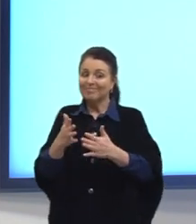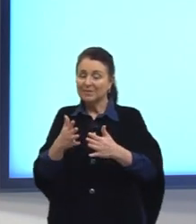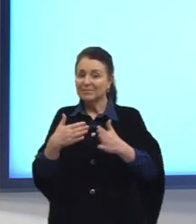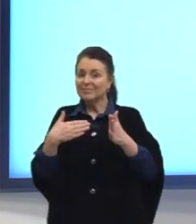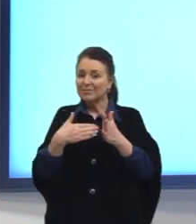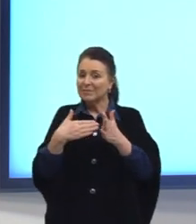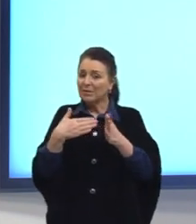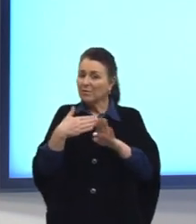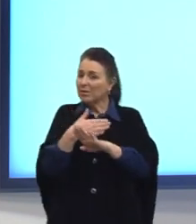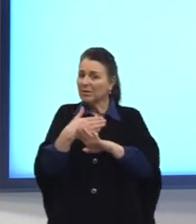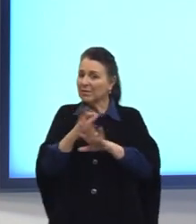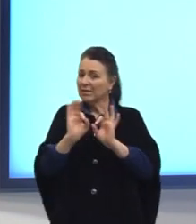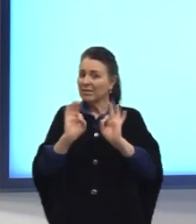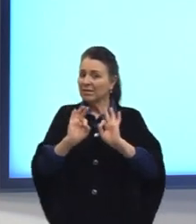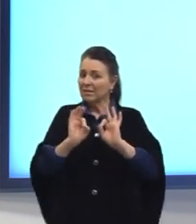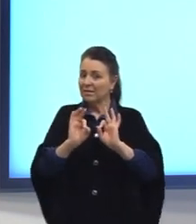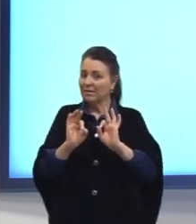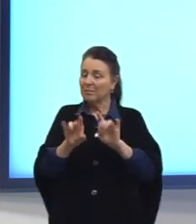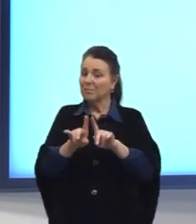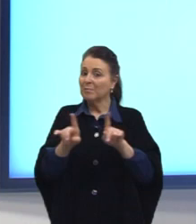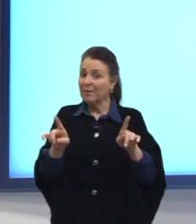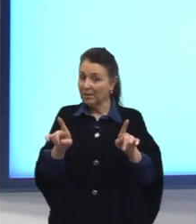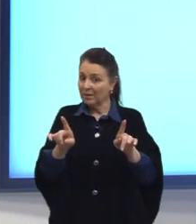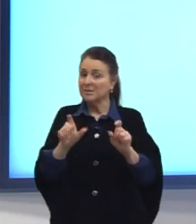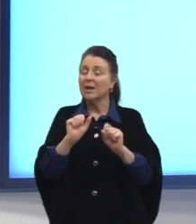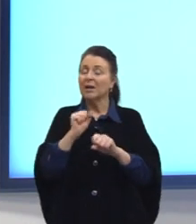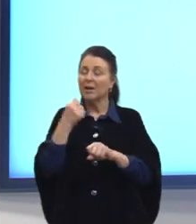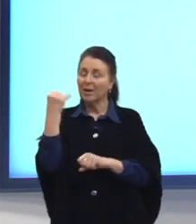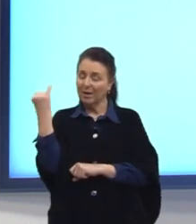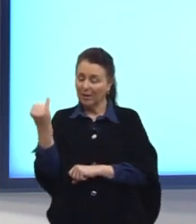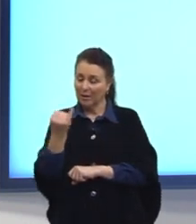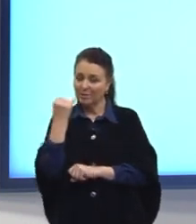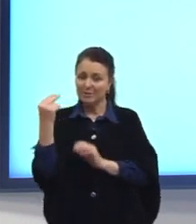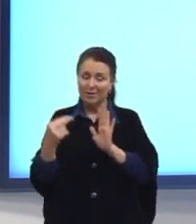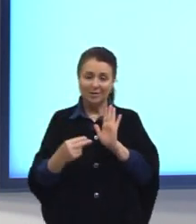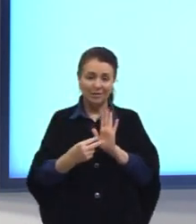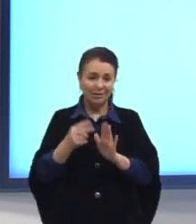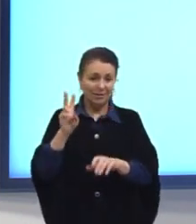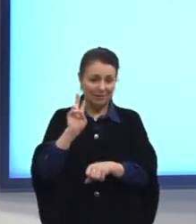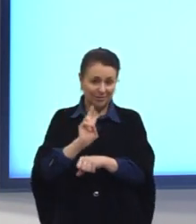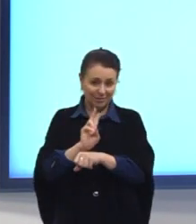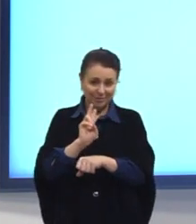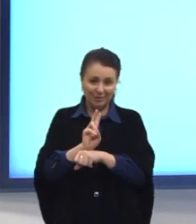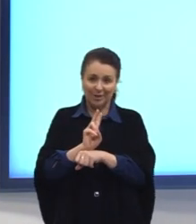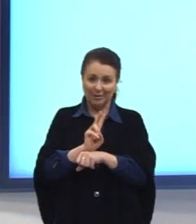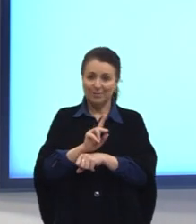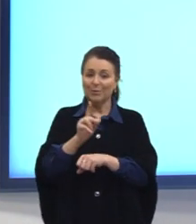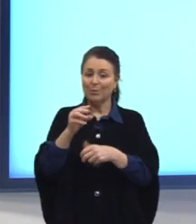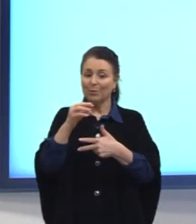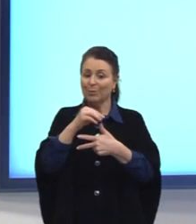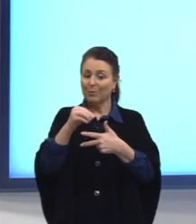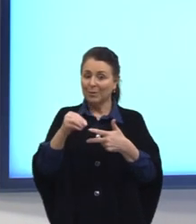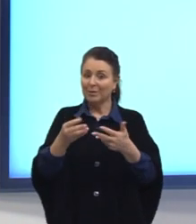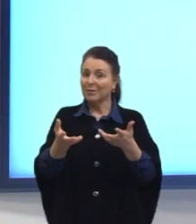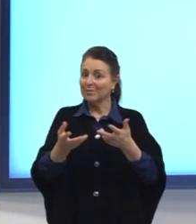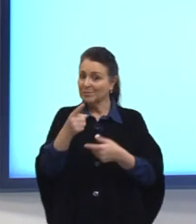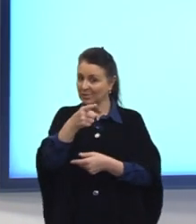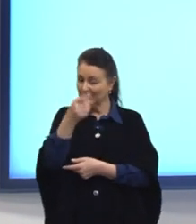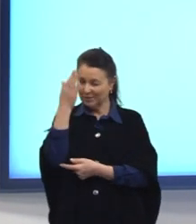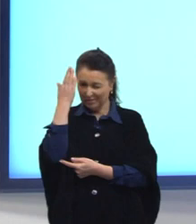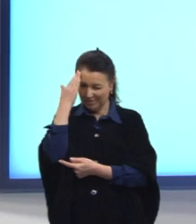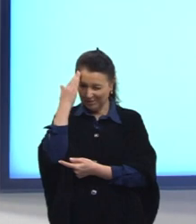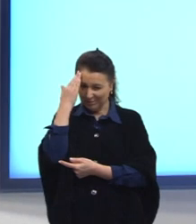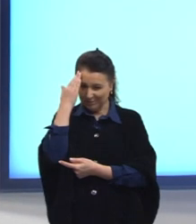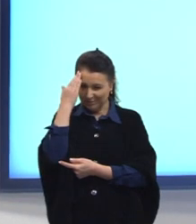em nada nas suas contas né mas e muitos casos ele vai querer testar para ver se você sabe né operar com